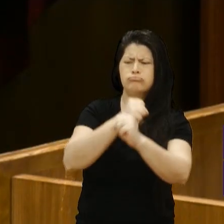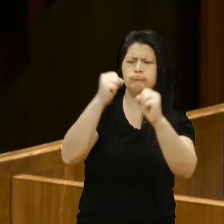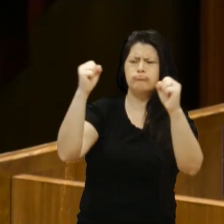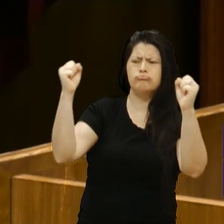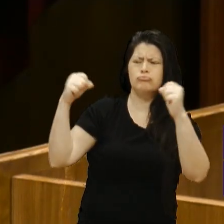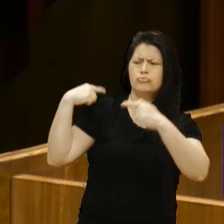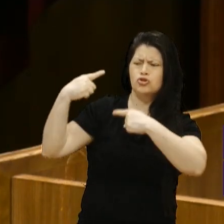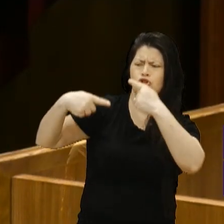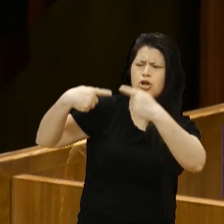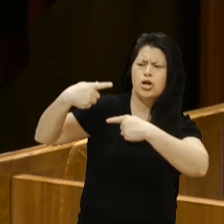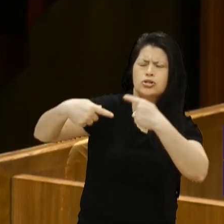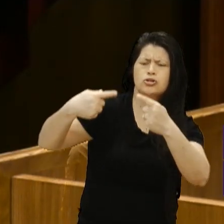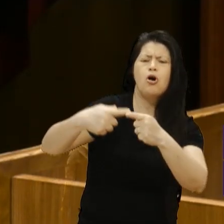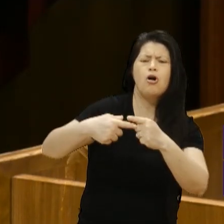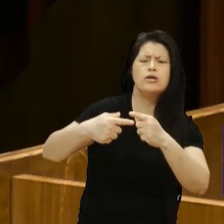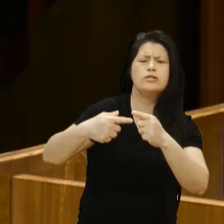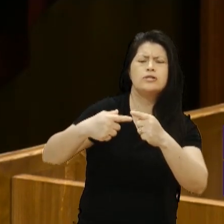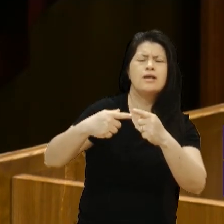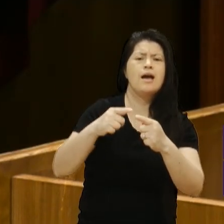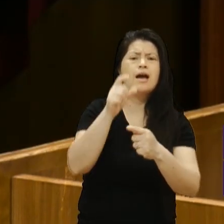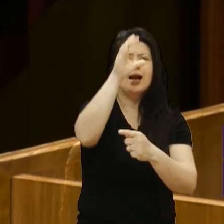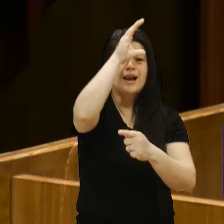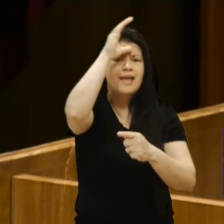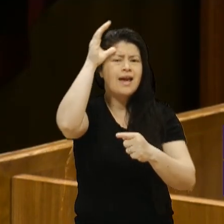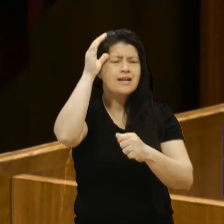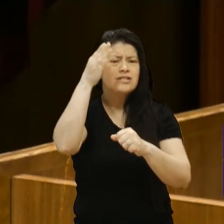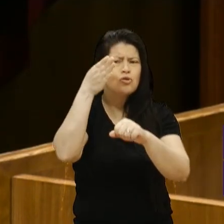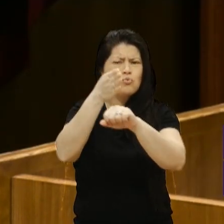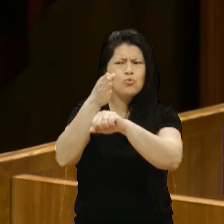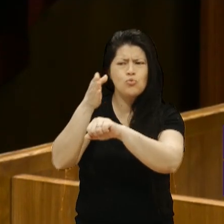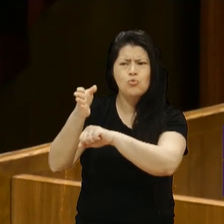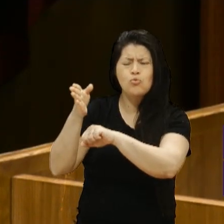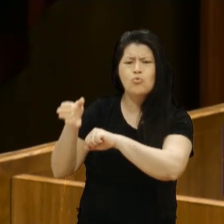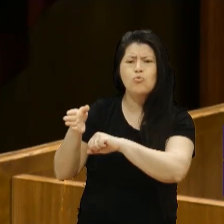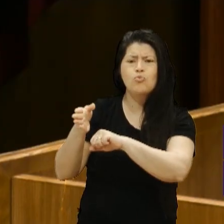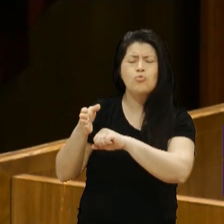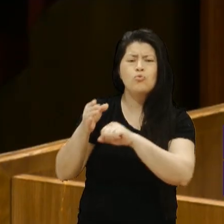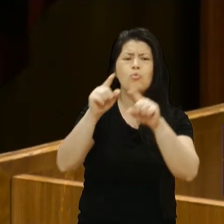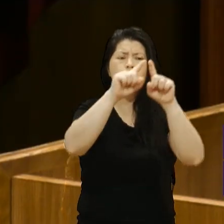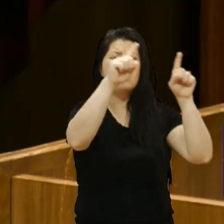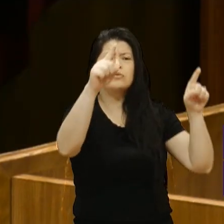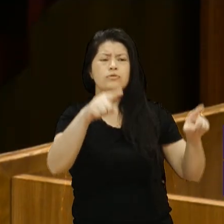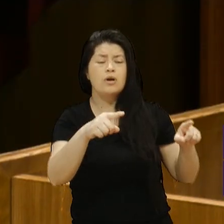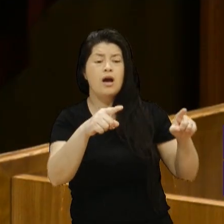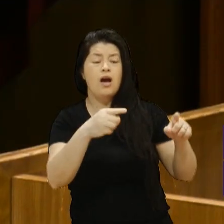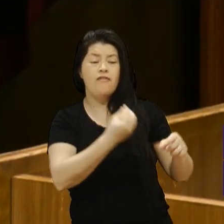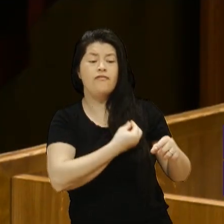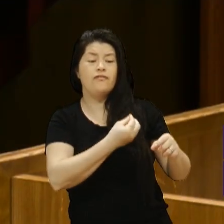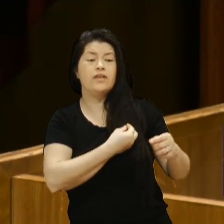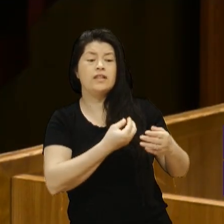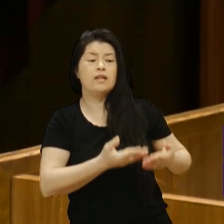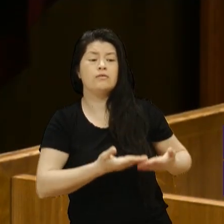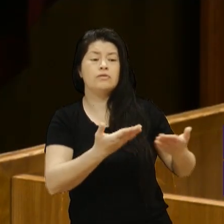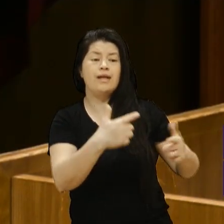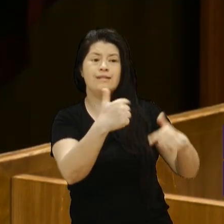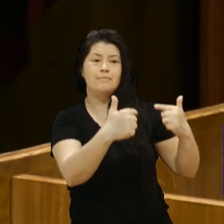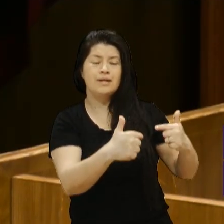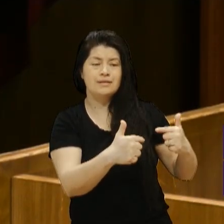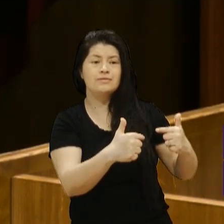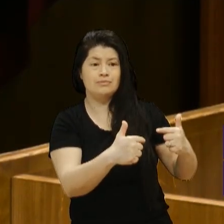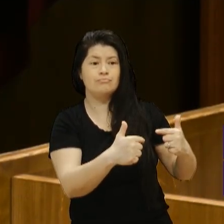gerações de clientes entrando nas nossas lojas, de colaboradores dedicando parte da sua vida à empresa,